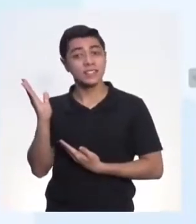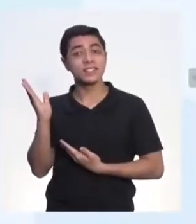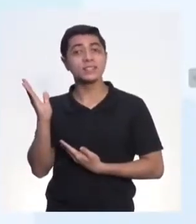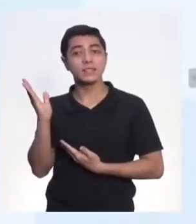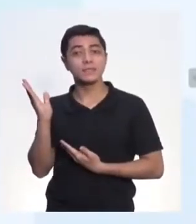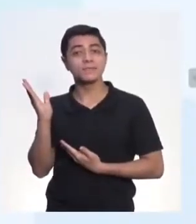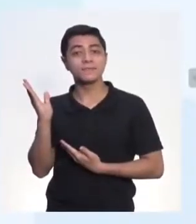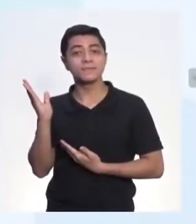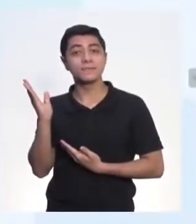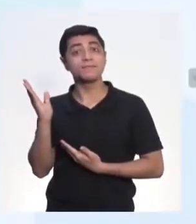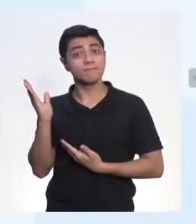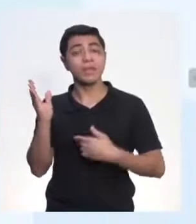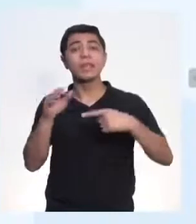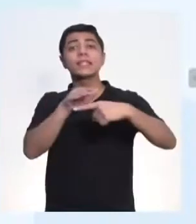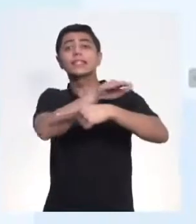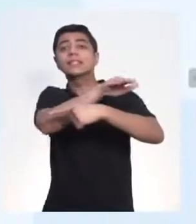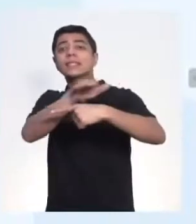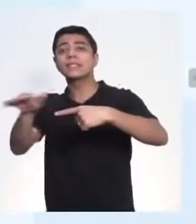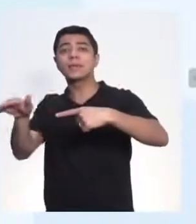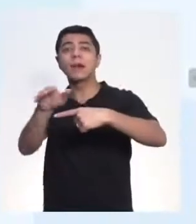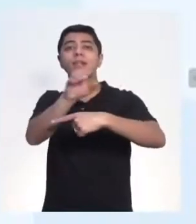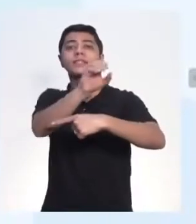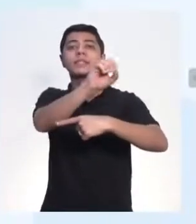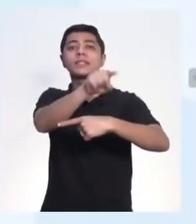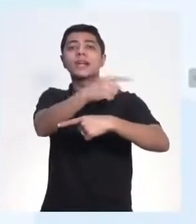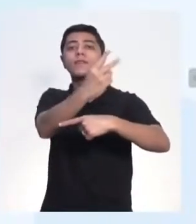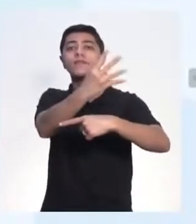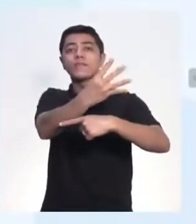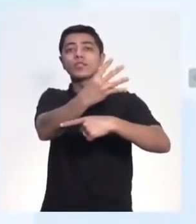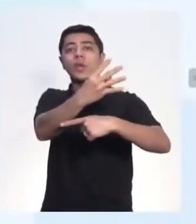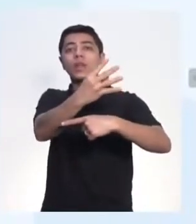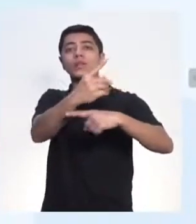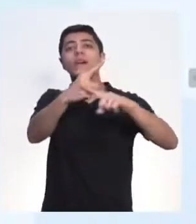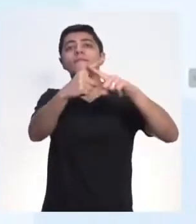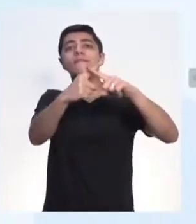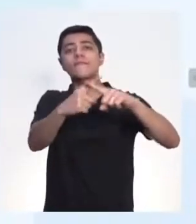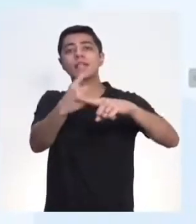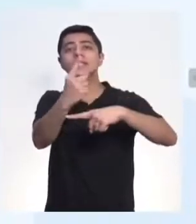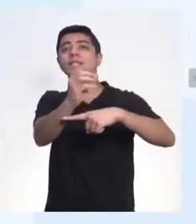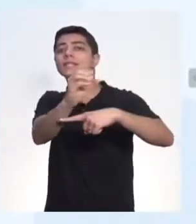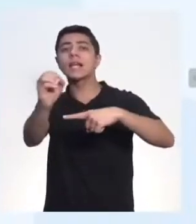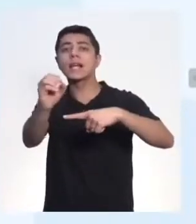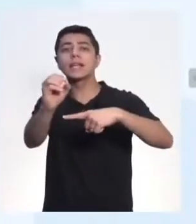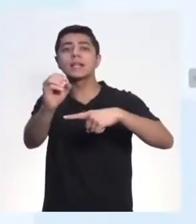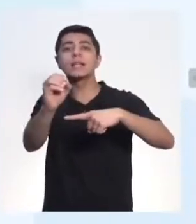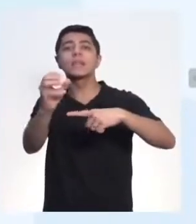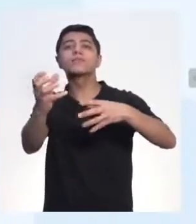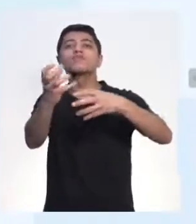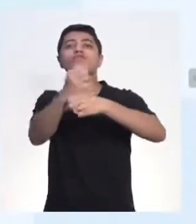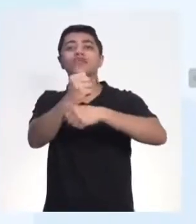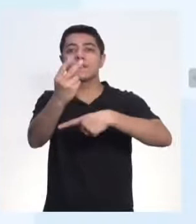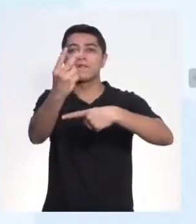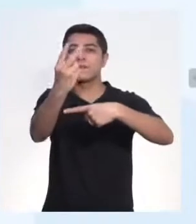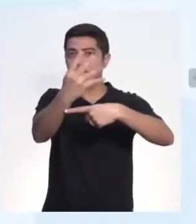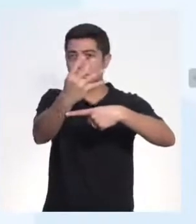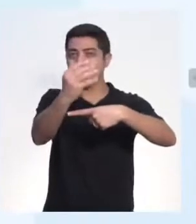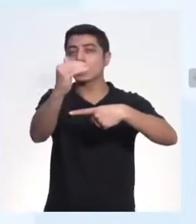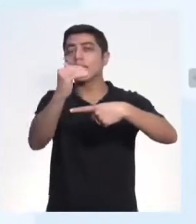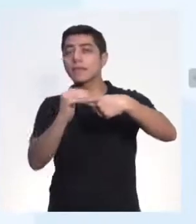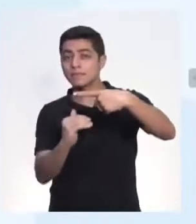o 24. E 1, né? 1 vezes o 100. Aí eu vou fazer 0,24 vezes 100,